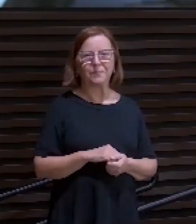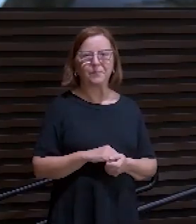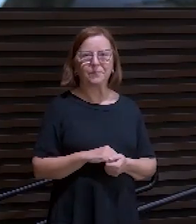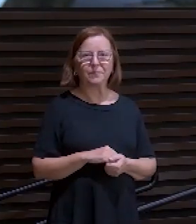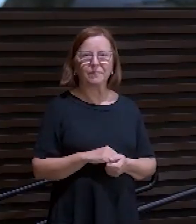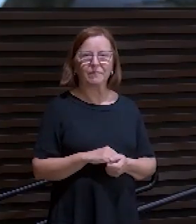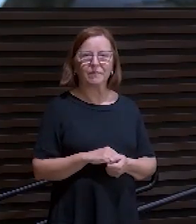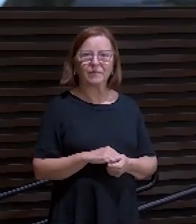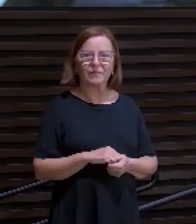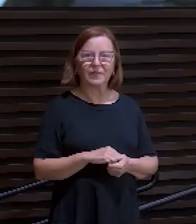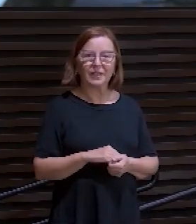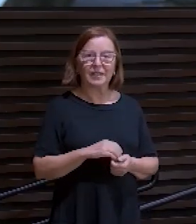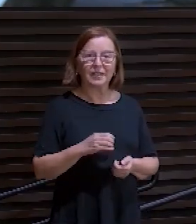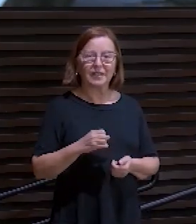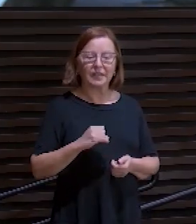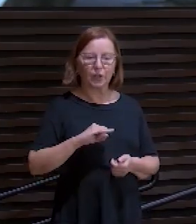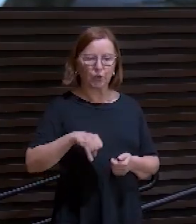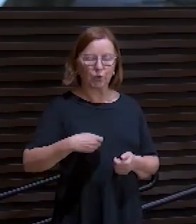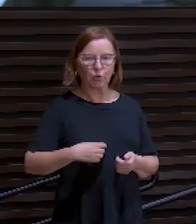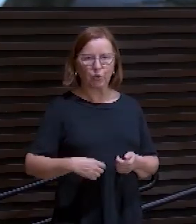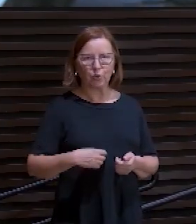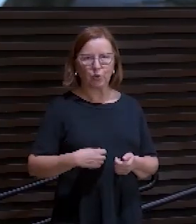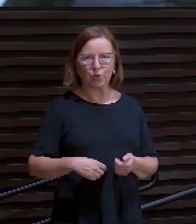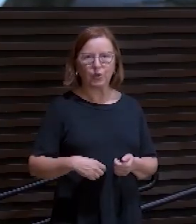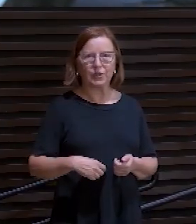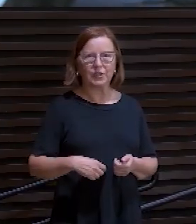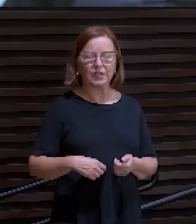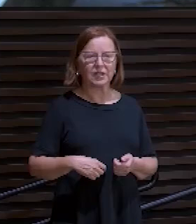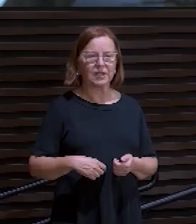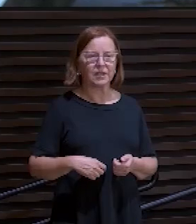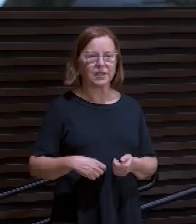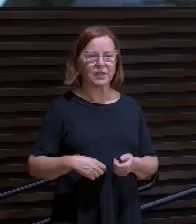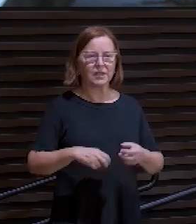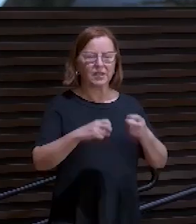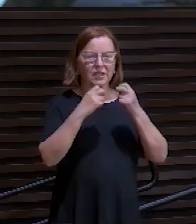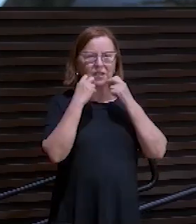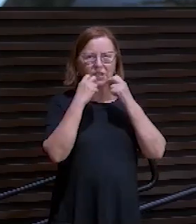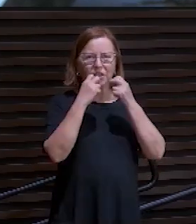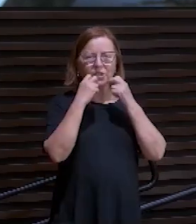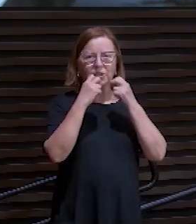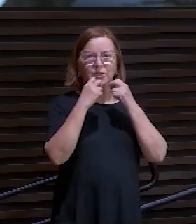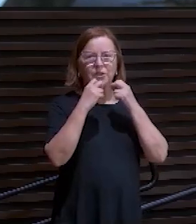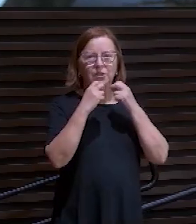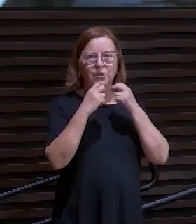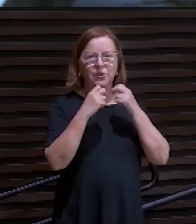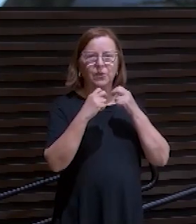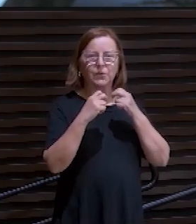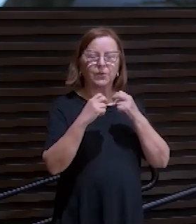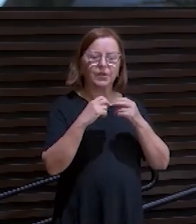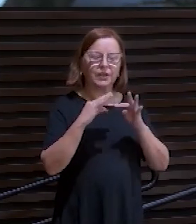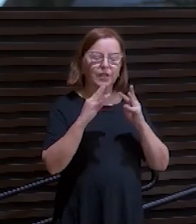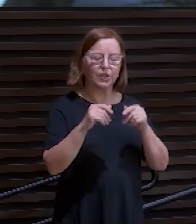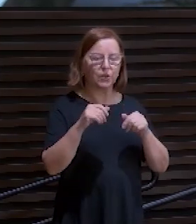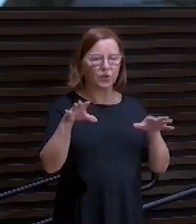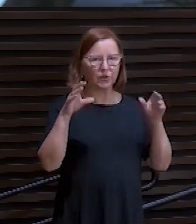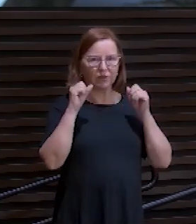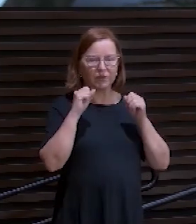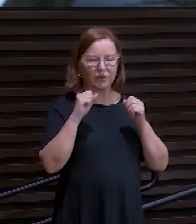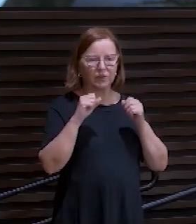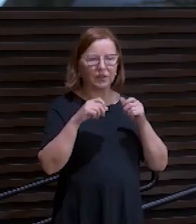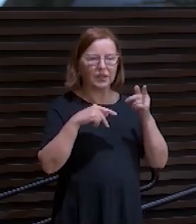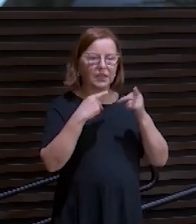choro, de maneira que os egípcios o ouviam, e também a casa de Faraó. E disse a seus irmãos: eu sou